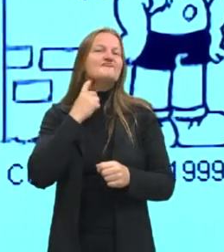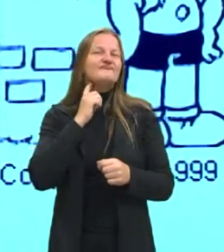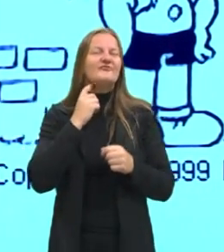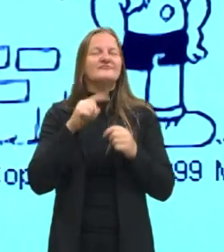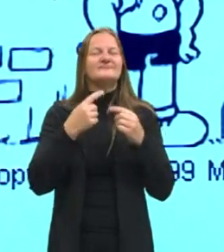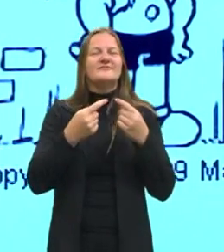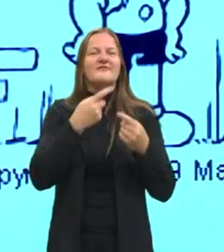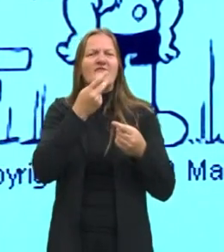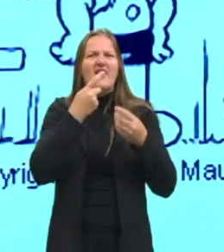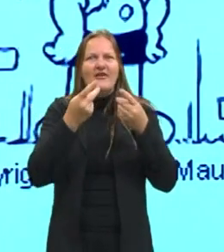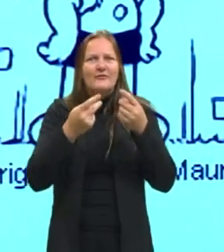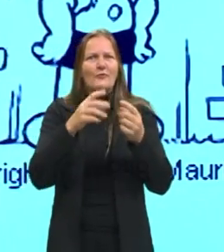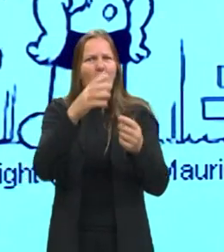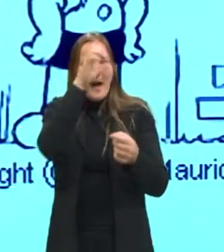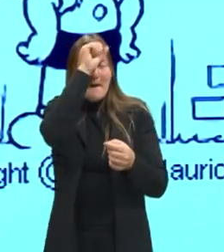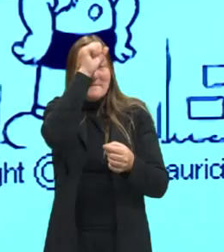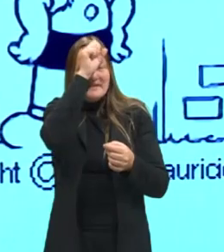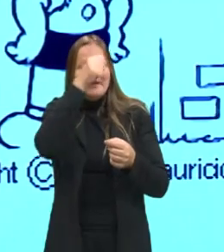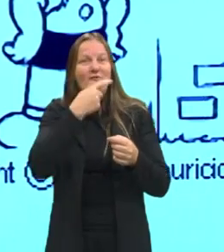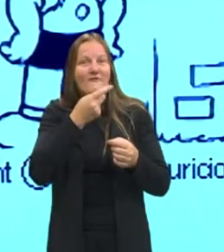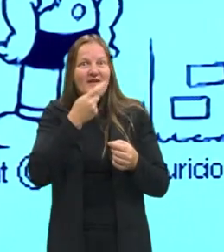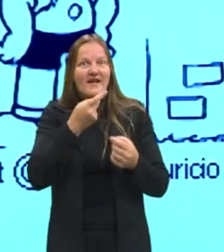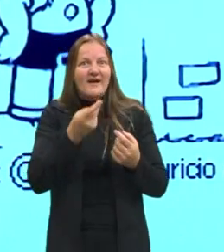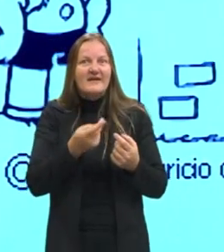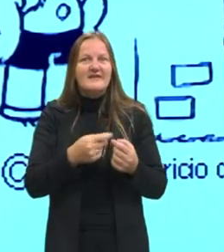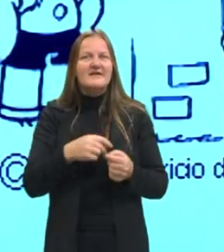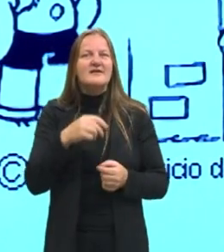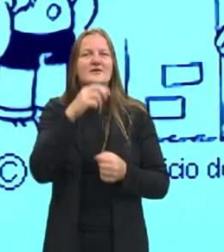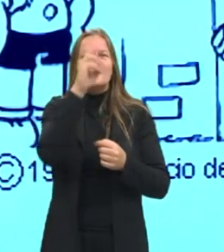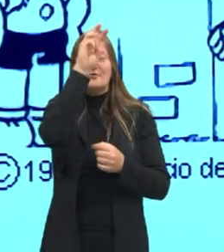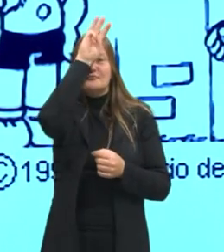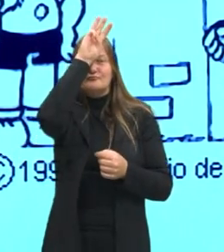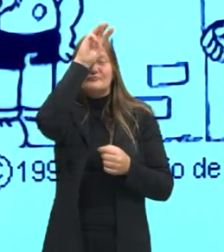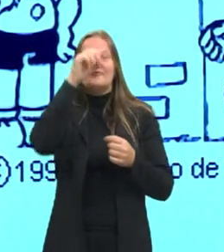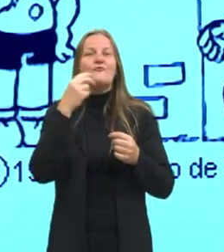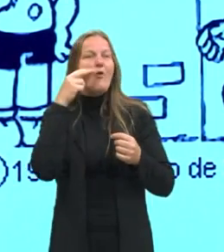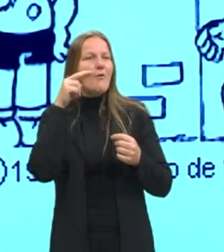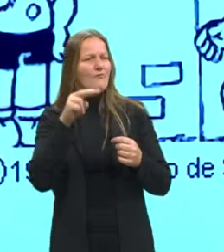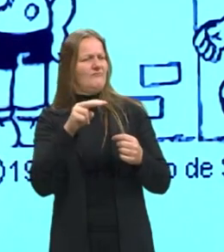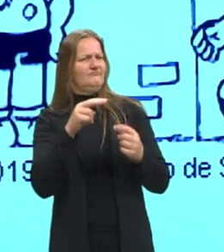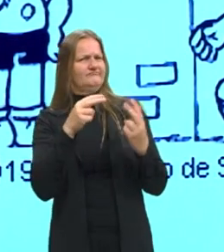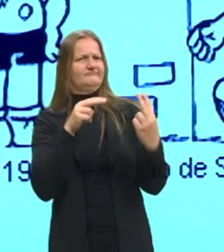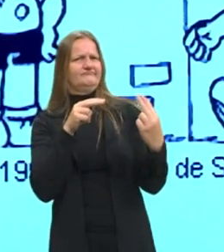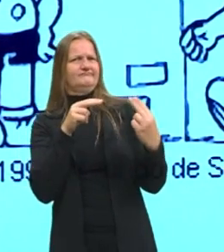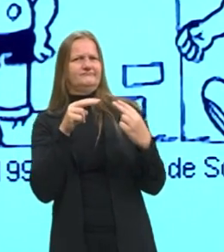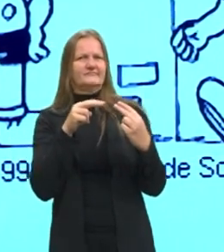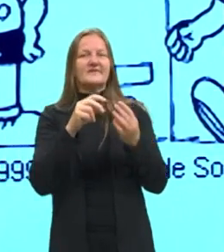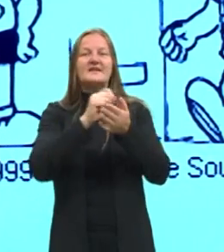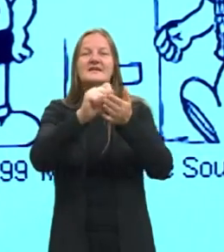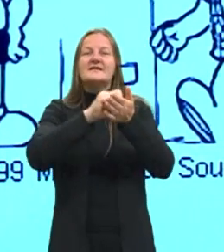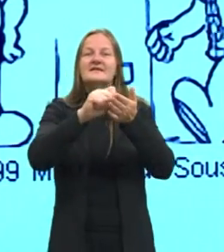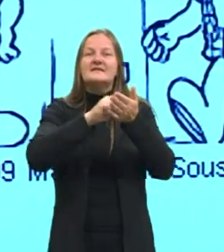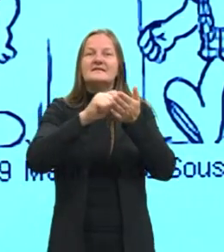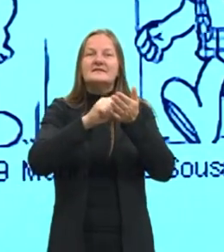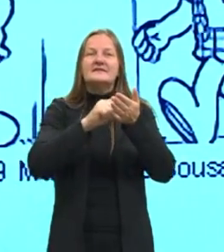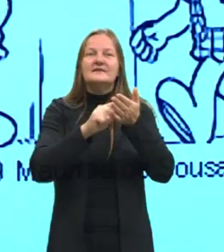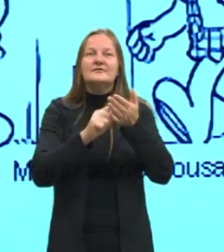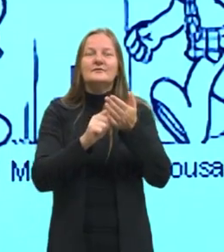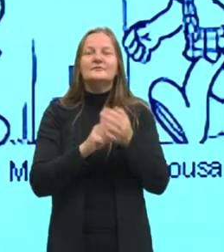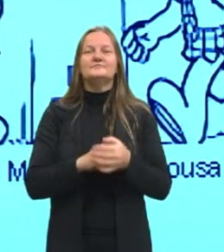falar. E o Cebolinha sai e a gente vê que, na verdade, era escrito algo ali